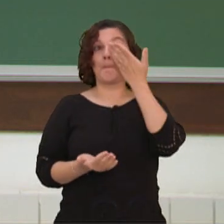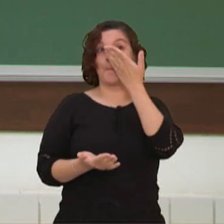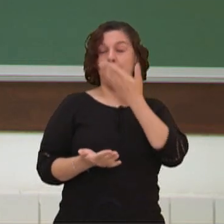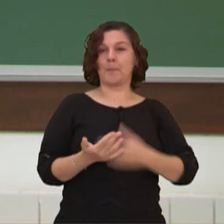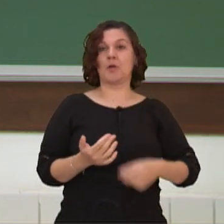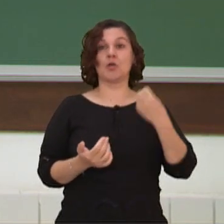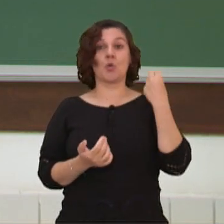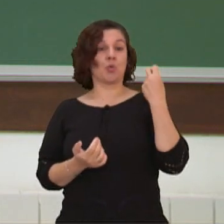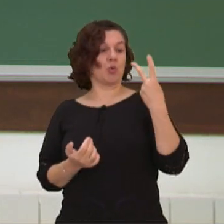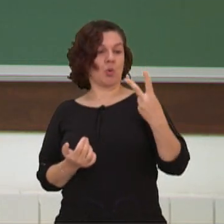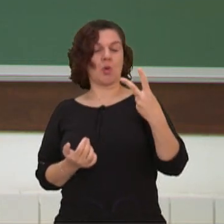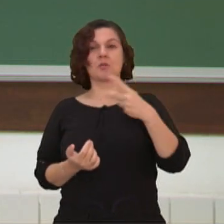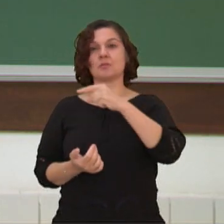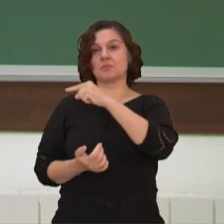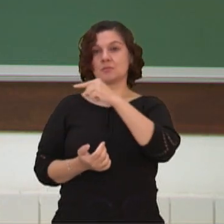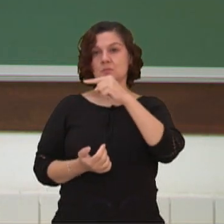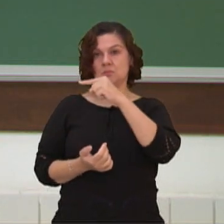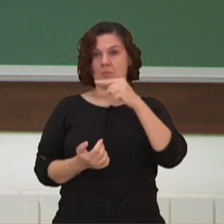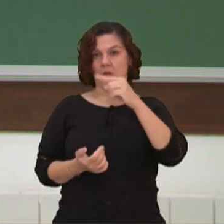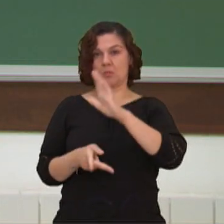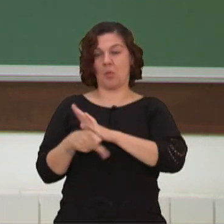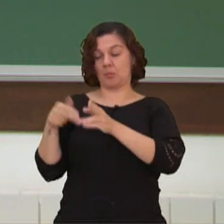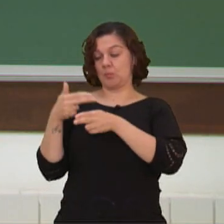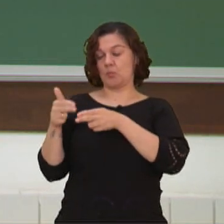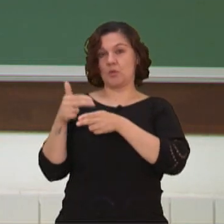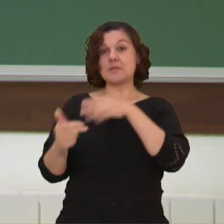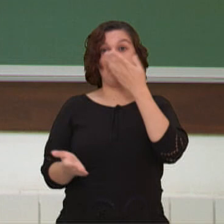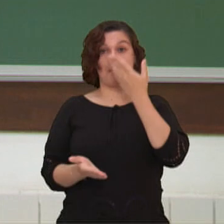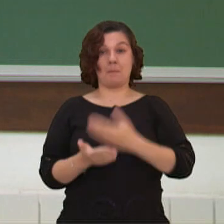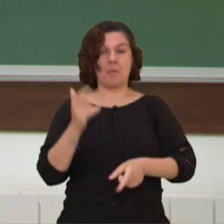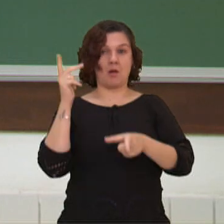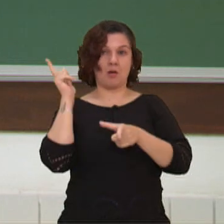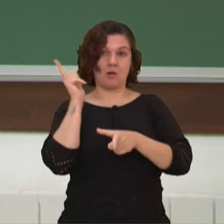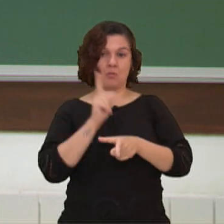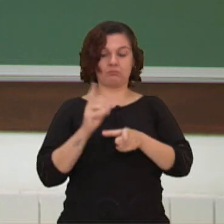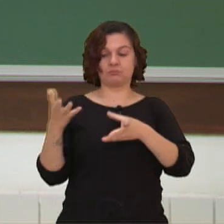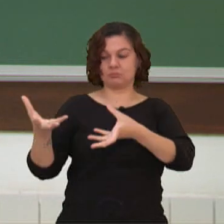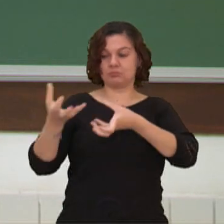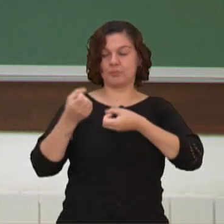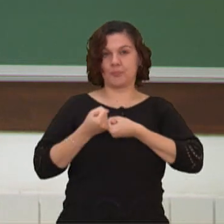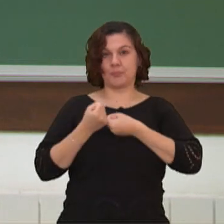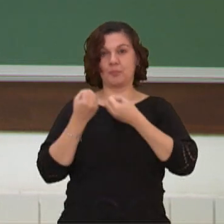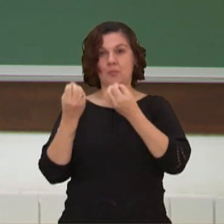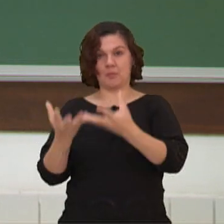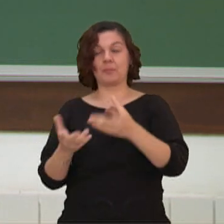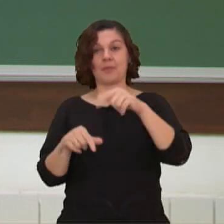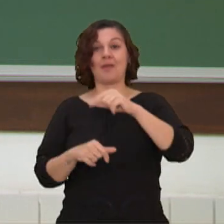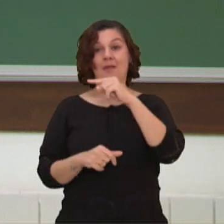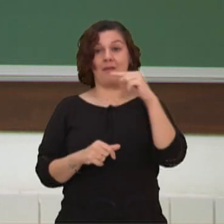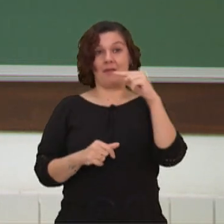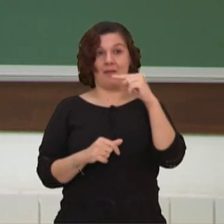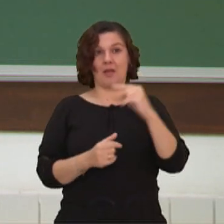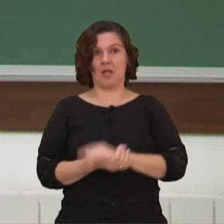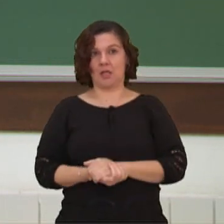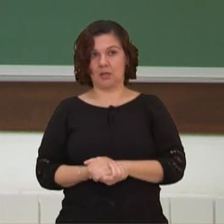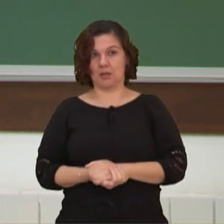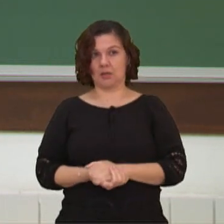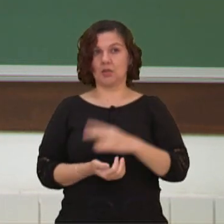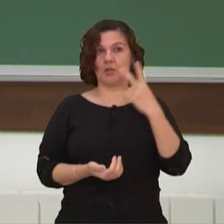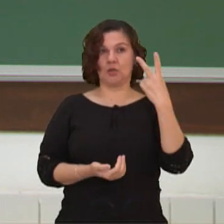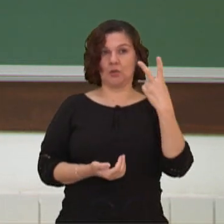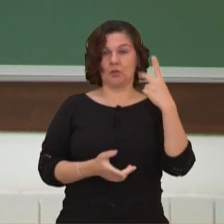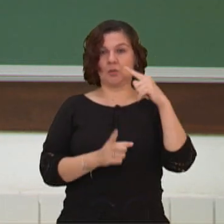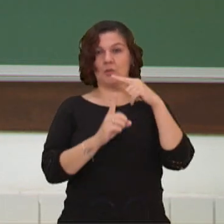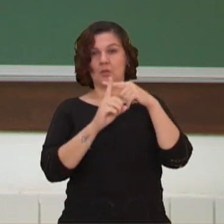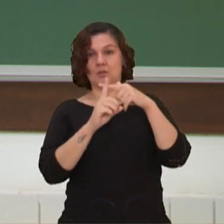2 elétrons em relação ao átomo neutro. Se ele perde ou ganha alguma coisa, essa coisa é elétron. Carga 2